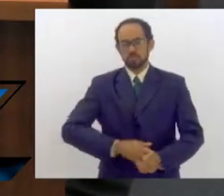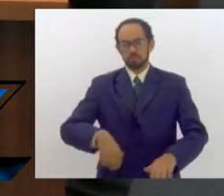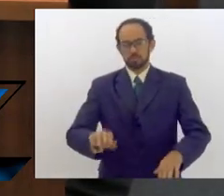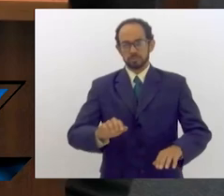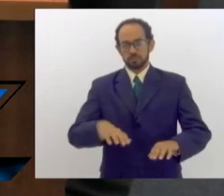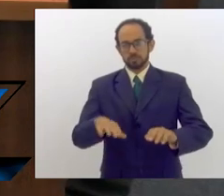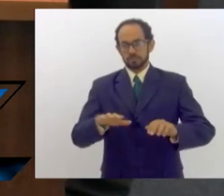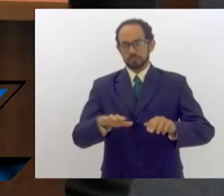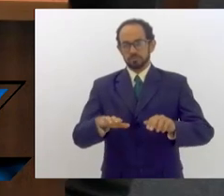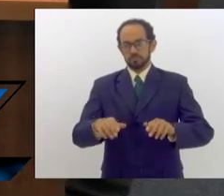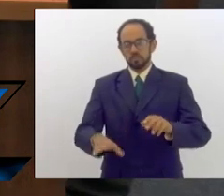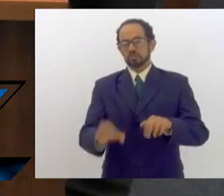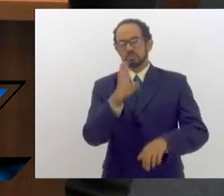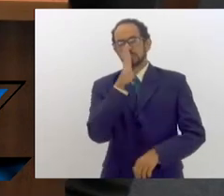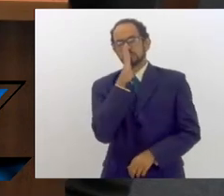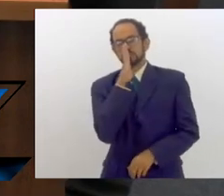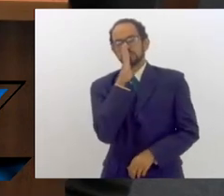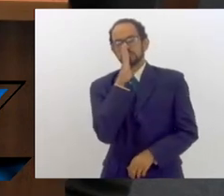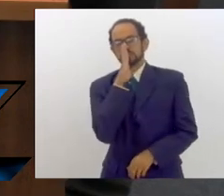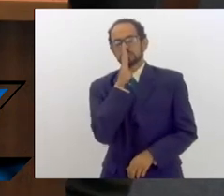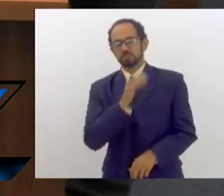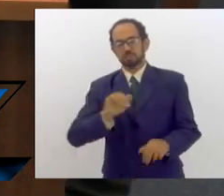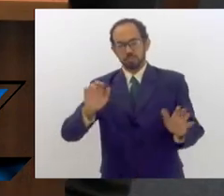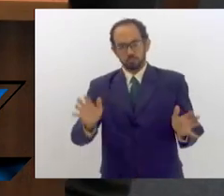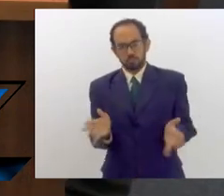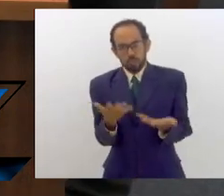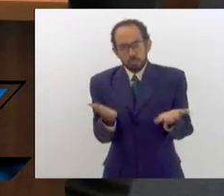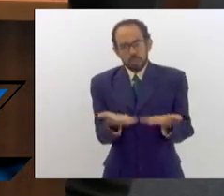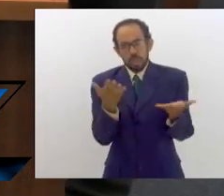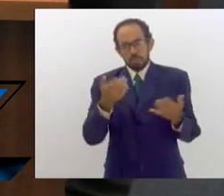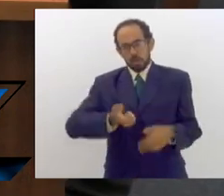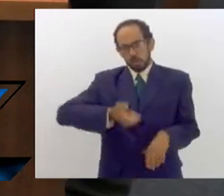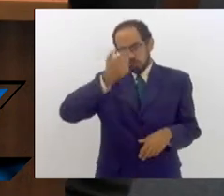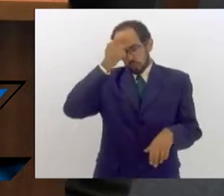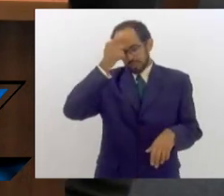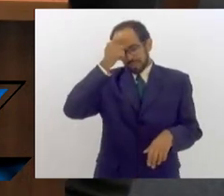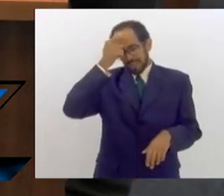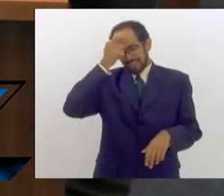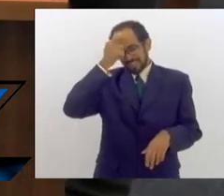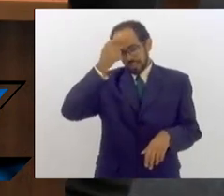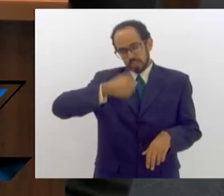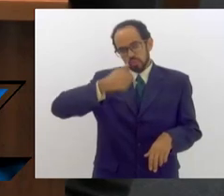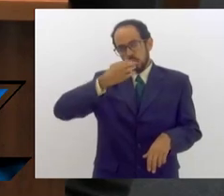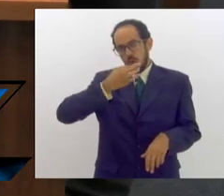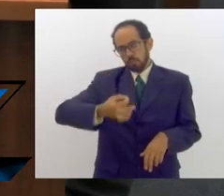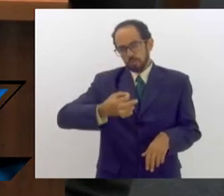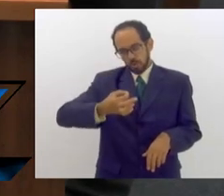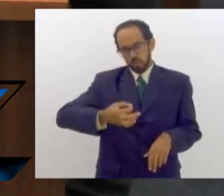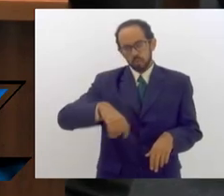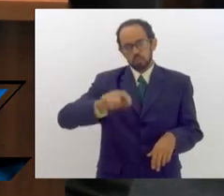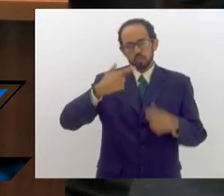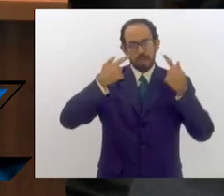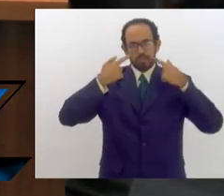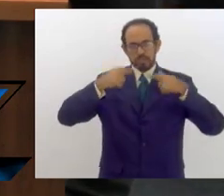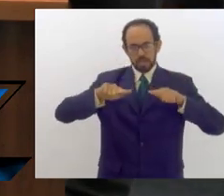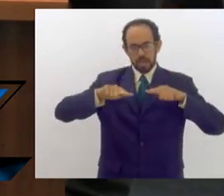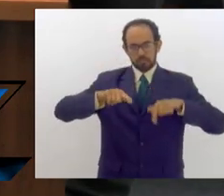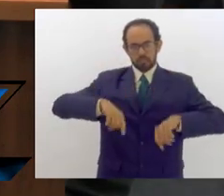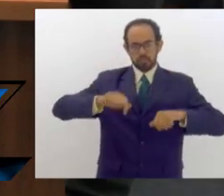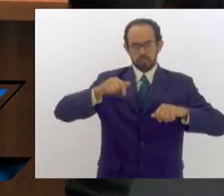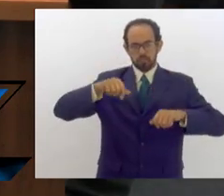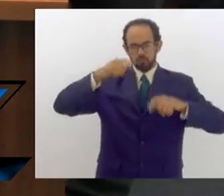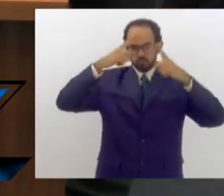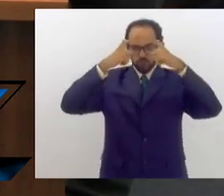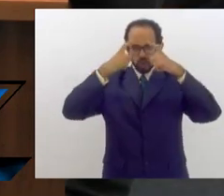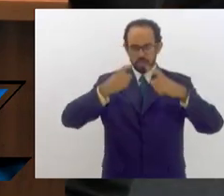e o silenciamento e fomentar uma consciência crítica sobre as graves violações aos direitos